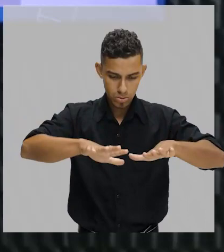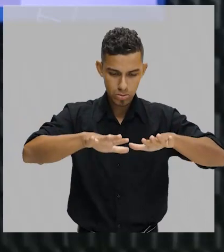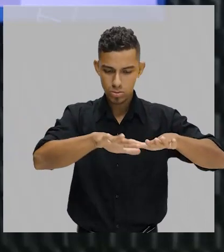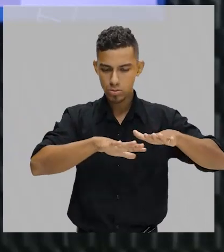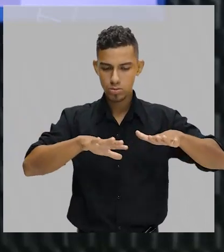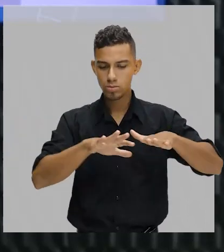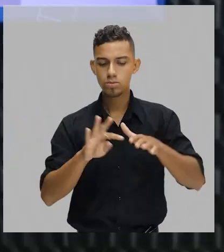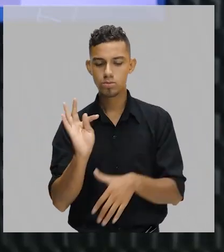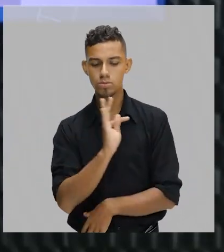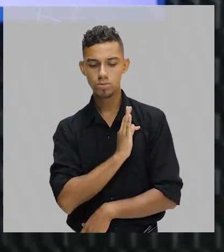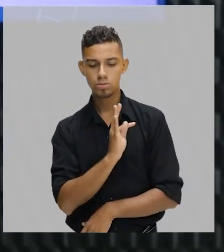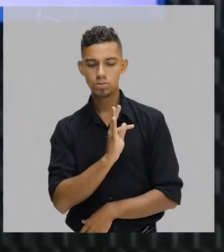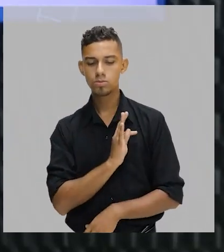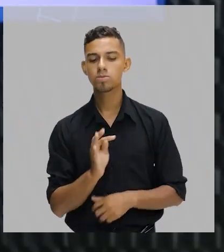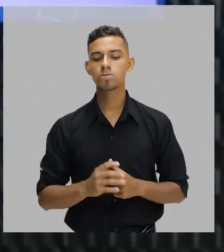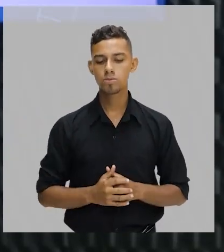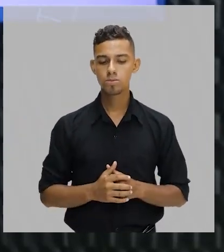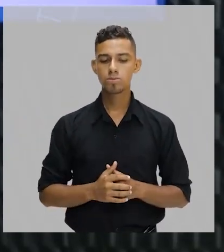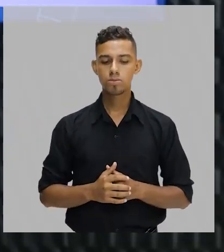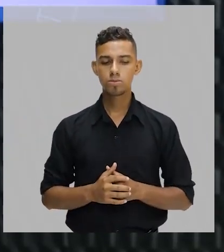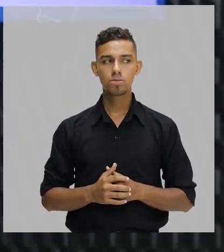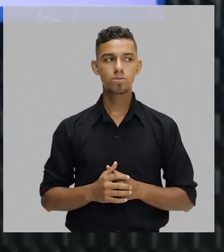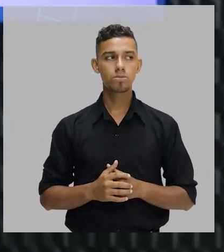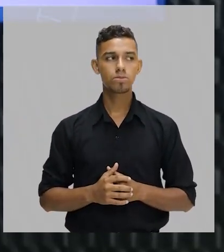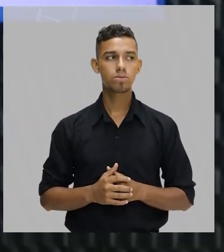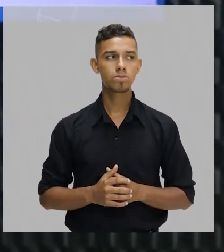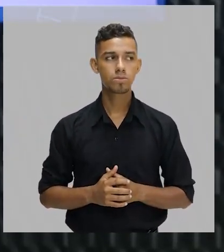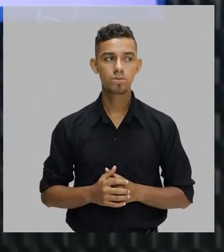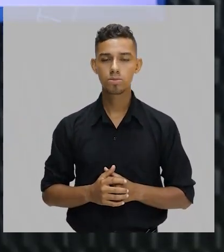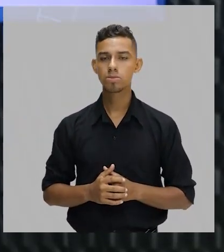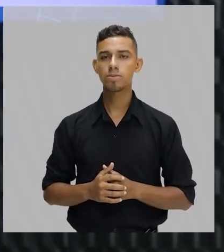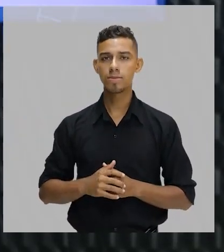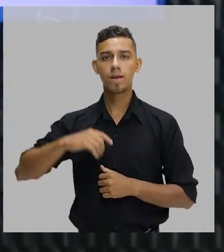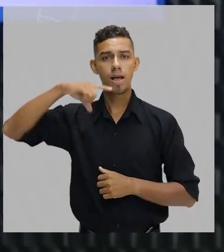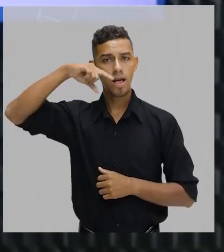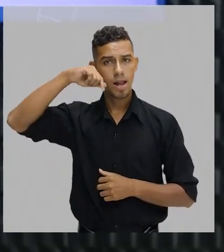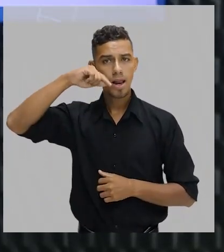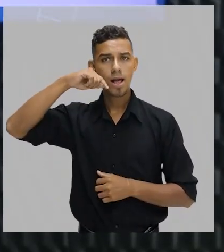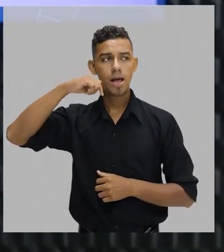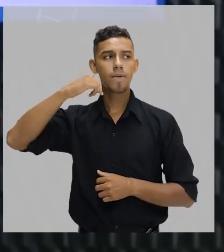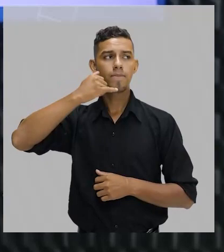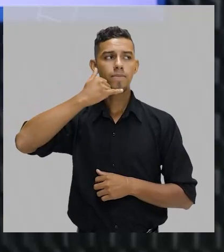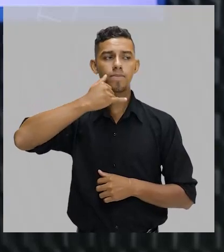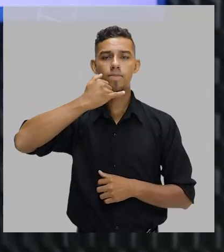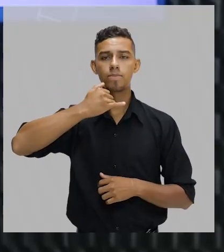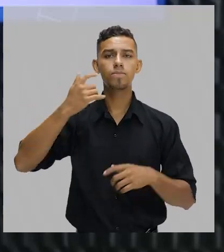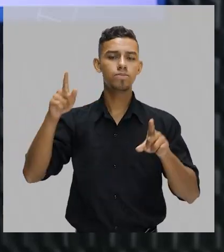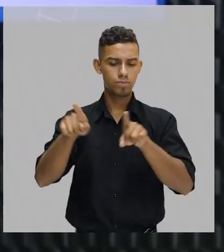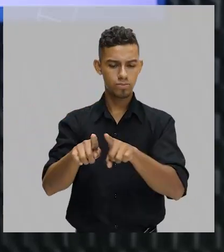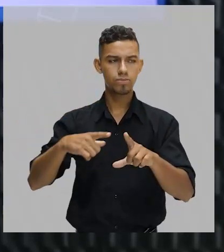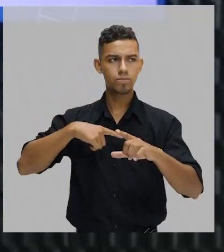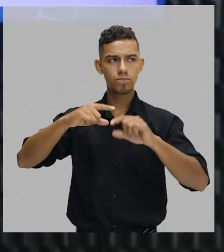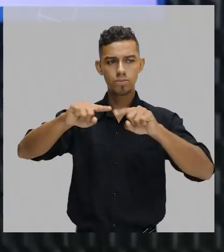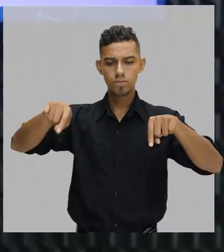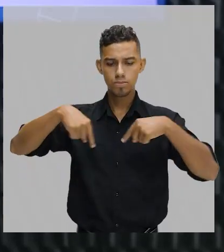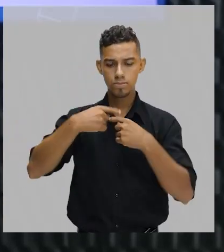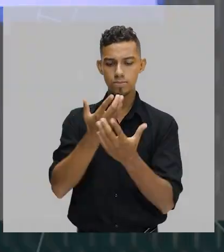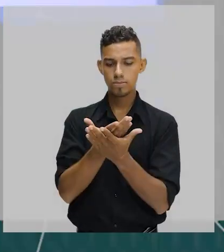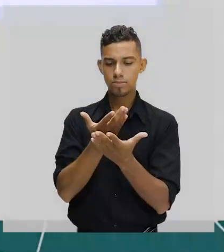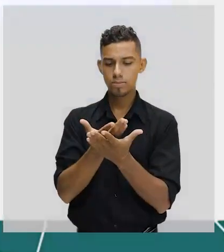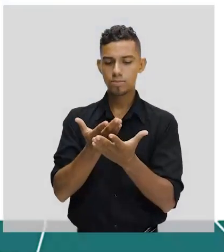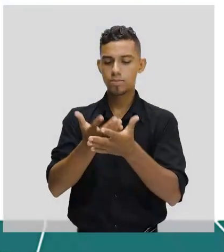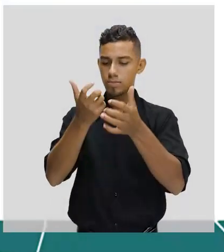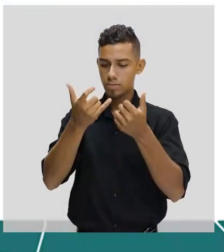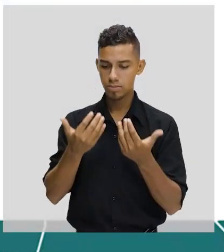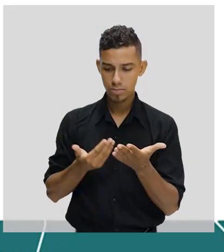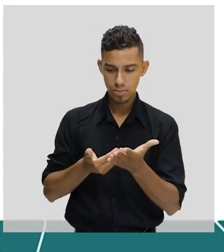a técnica do carvão, certo? Lápis grafite, né, é o que vocês têm em sala de aula. Eu vou começar falando do lápis